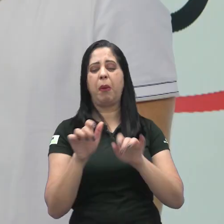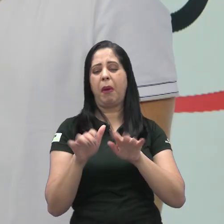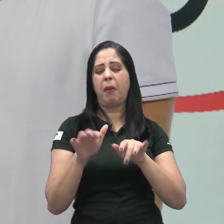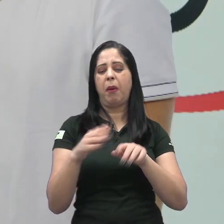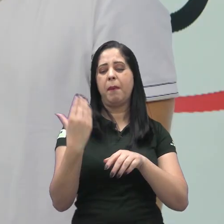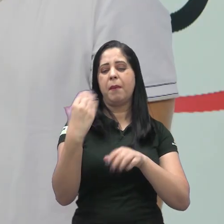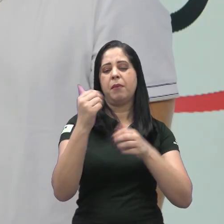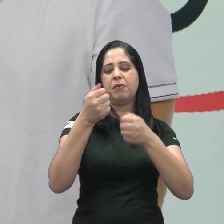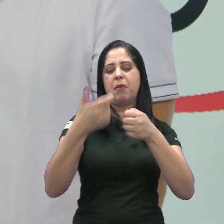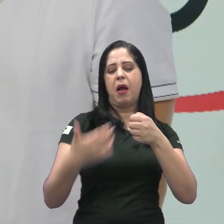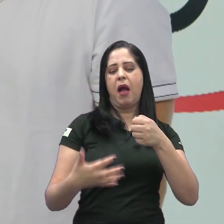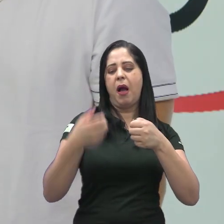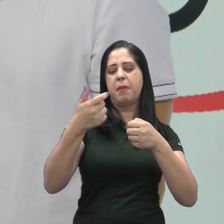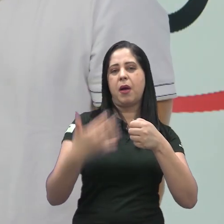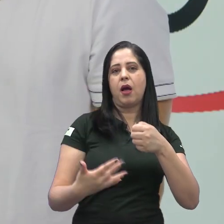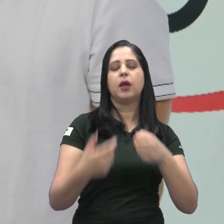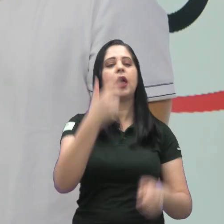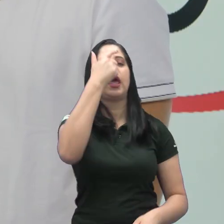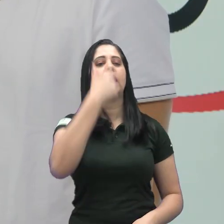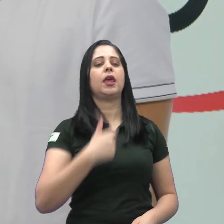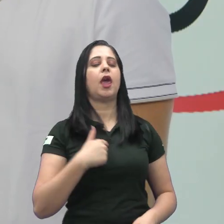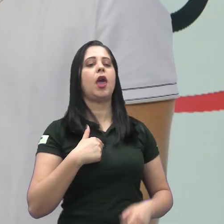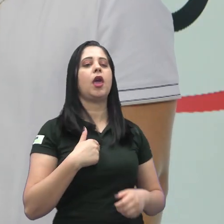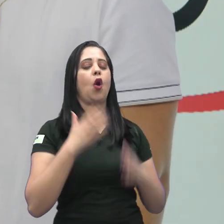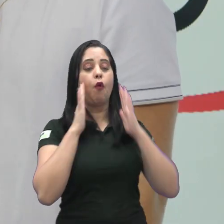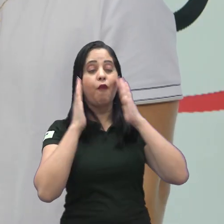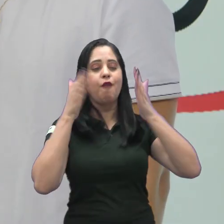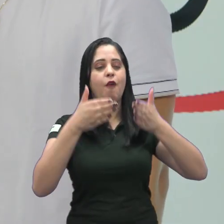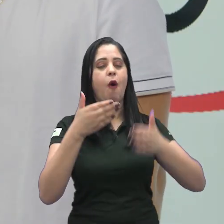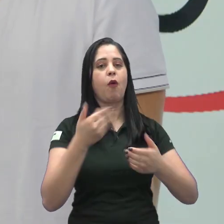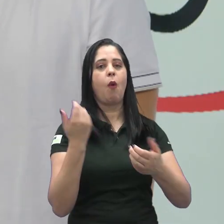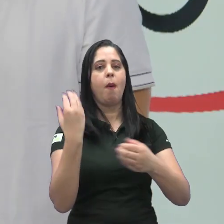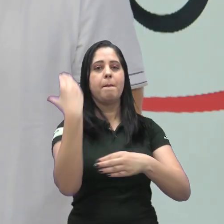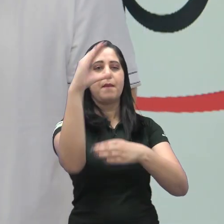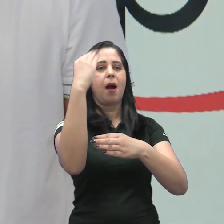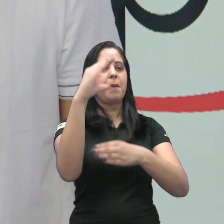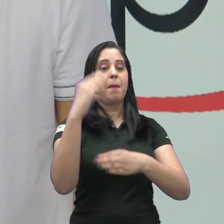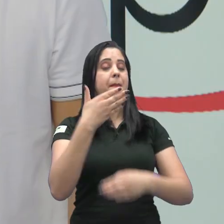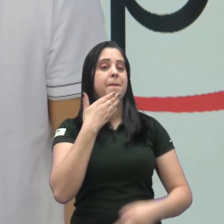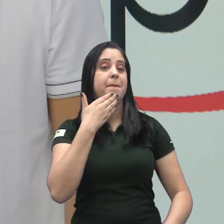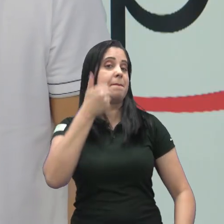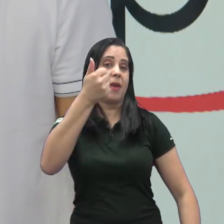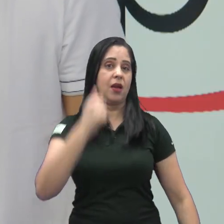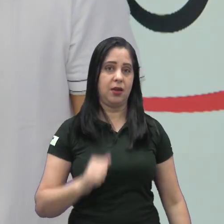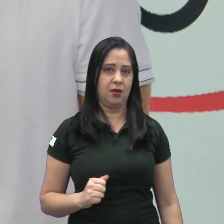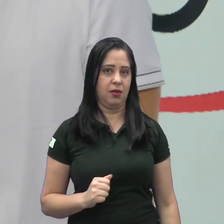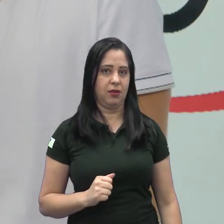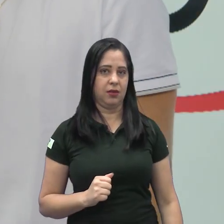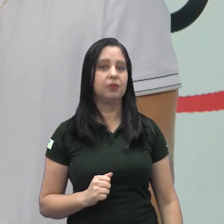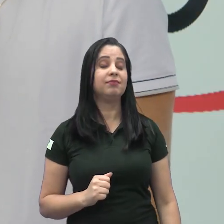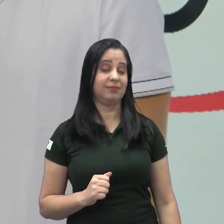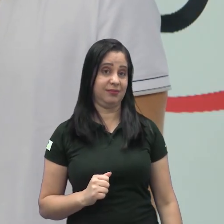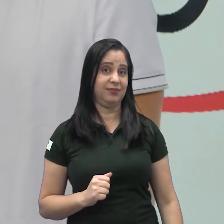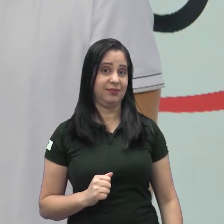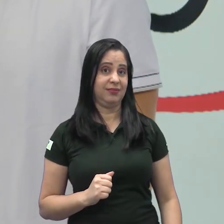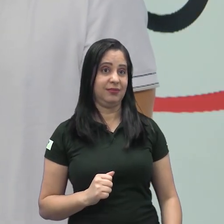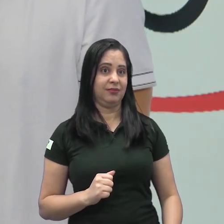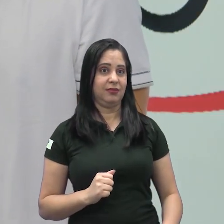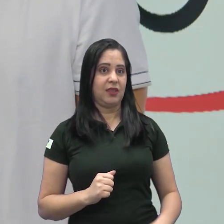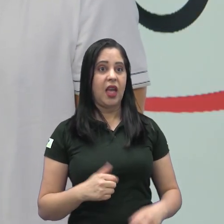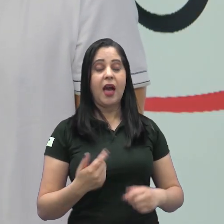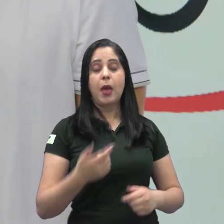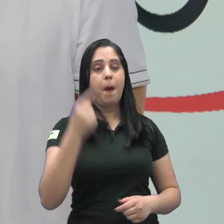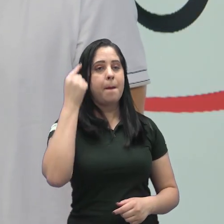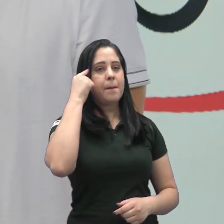tô lá fazendo o quê? Melhorando, criando novos roteiros para ser melhor. Então, igual um elogio sobe a gente muito lá em cima, a